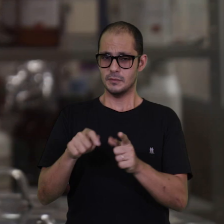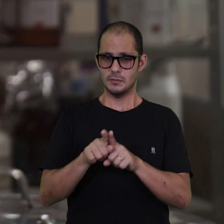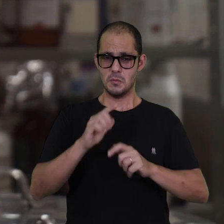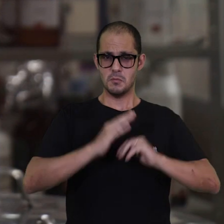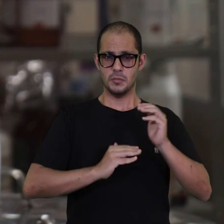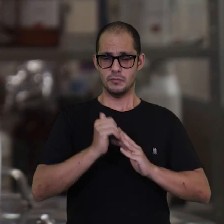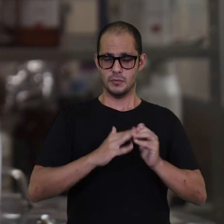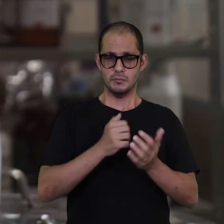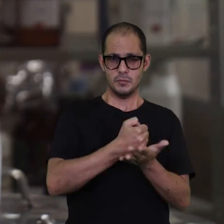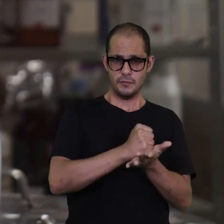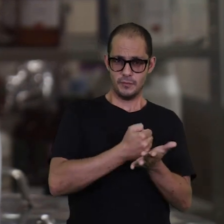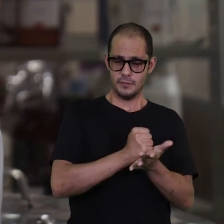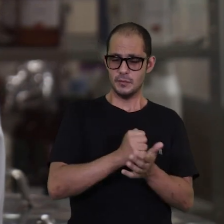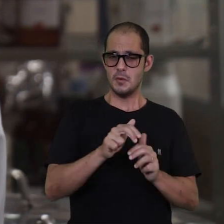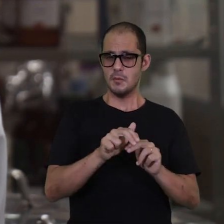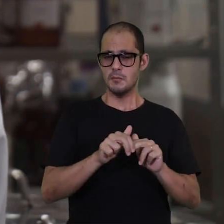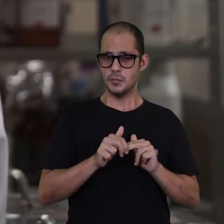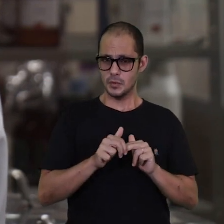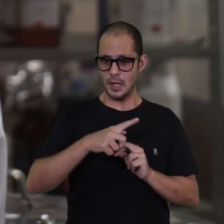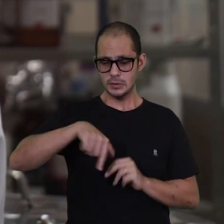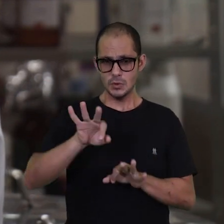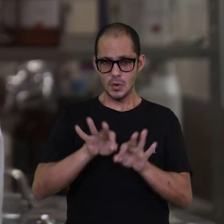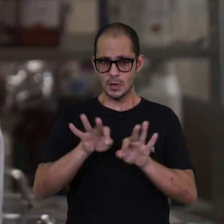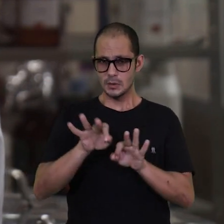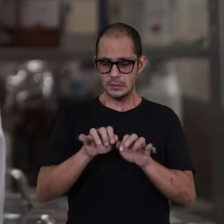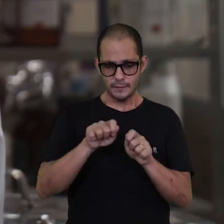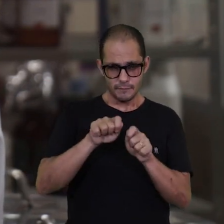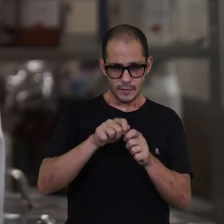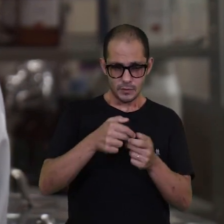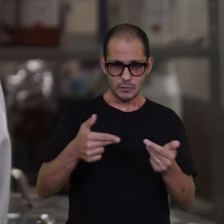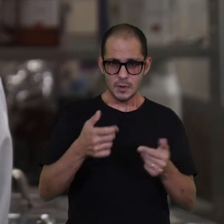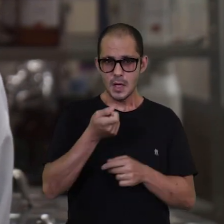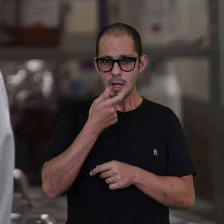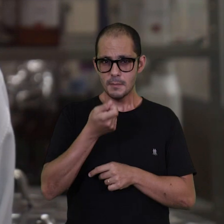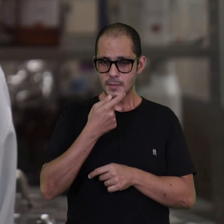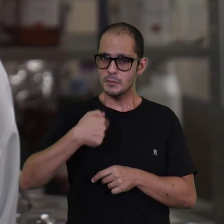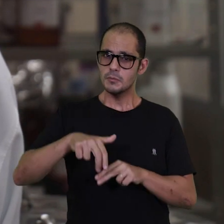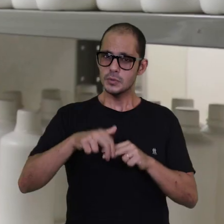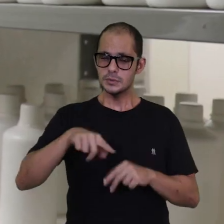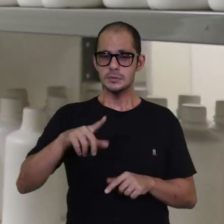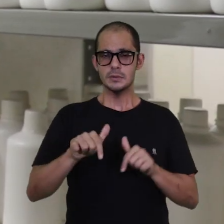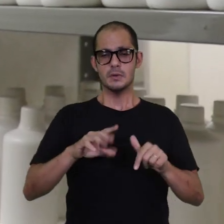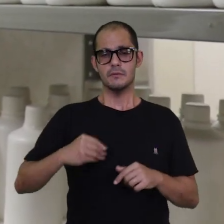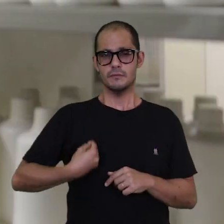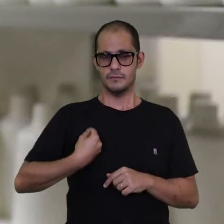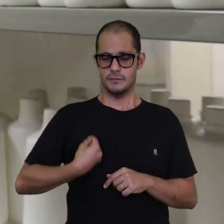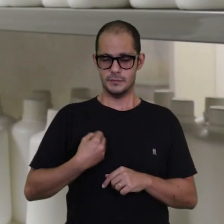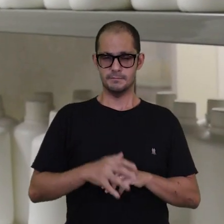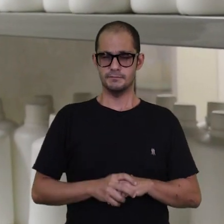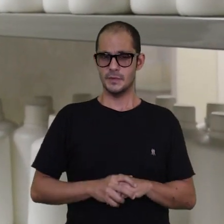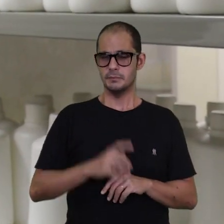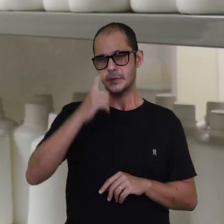muito importante que a gente trabalha com vidas, a gente tá preparando medicamentos. Eu acho que tenho certeza, o